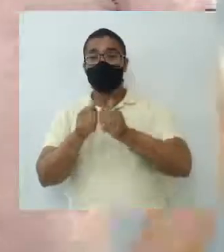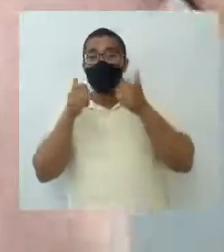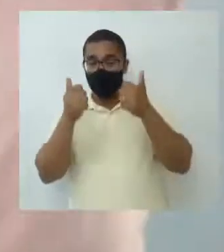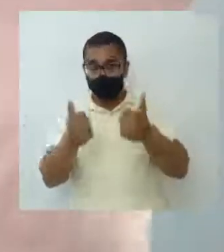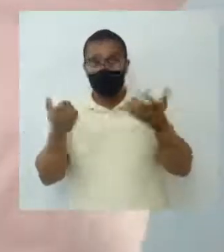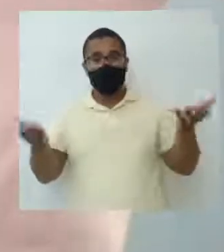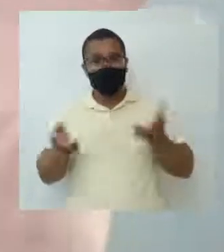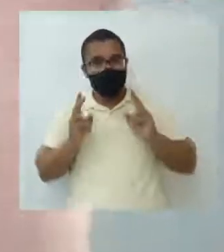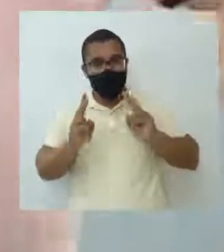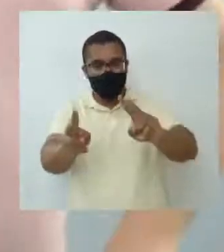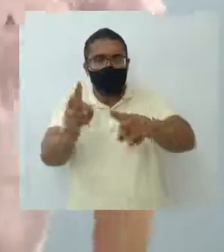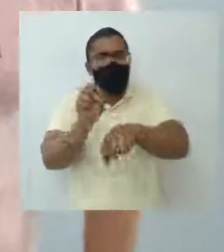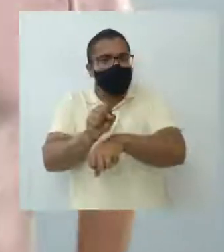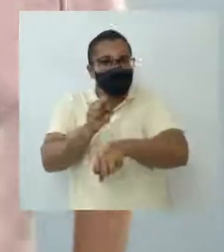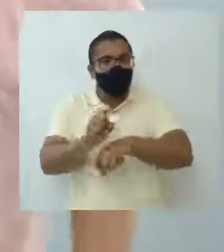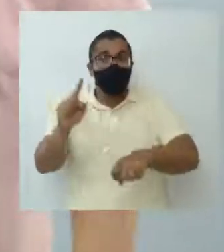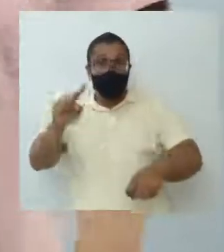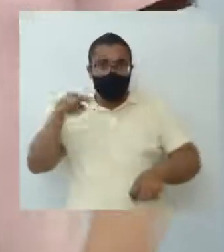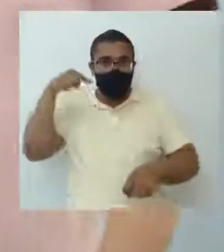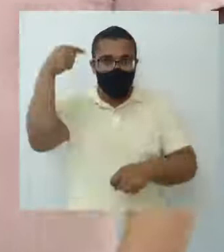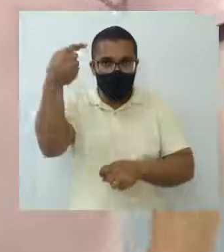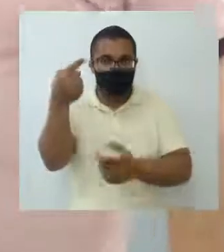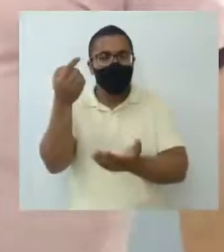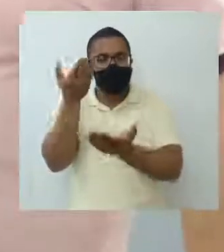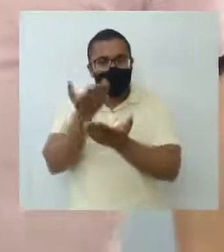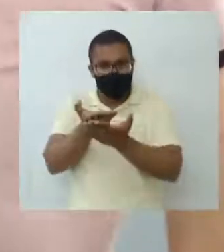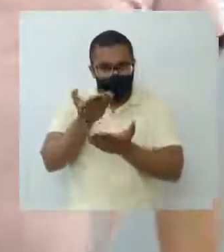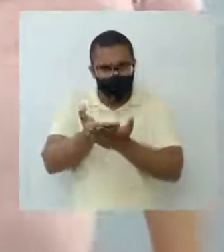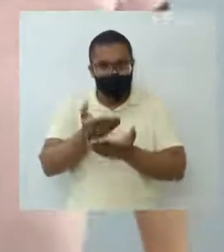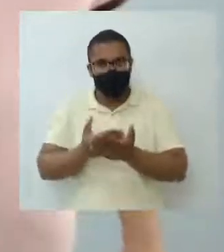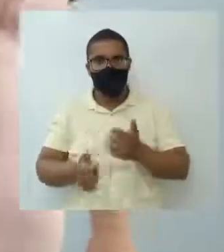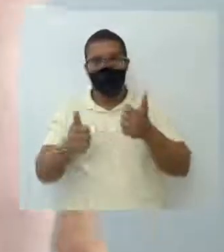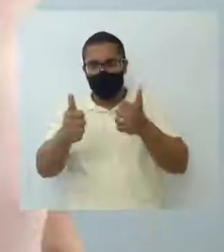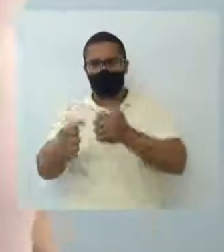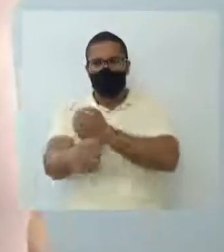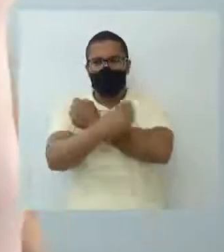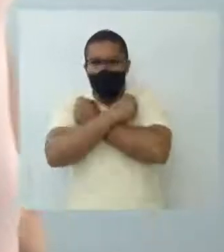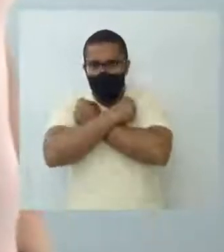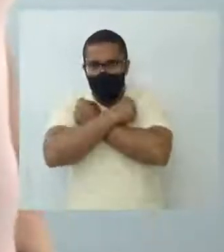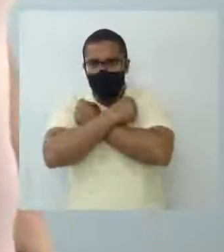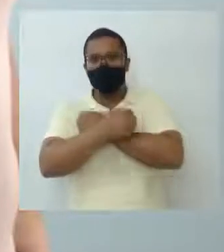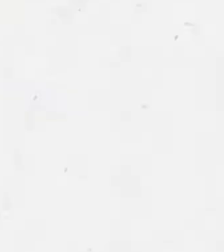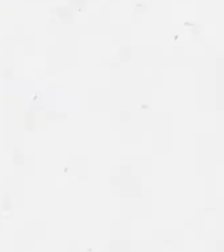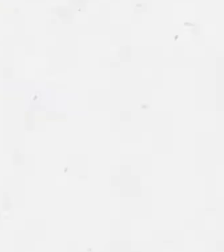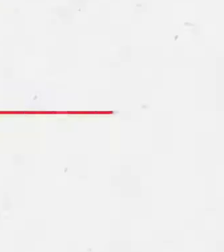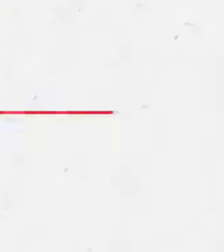em frente, aguardando a próxima personalidade. Um forte abraço!